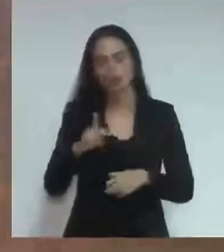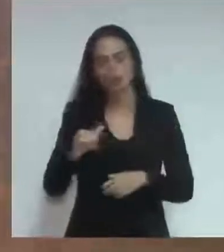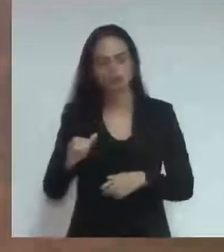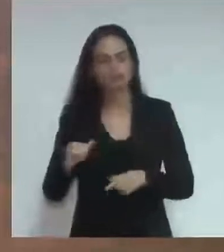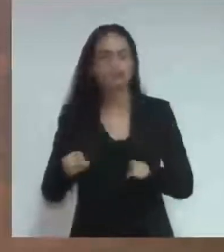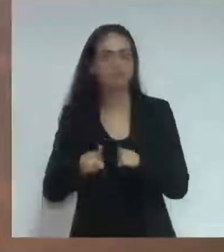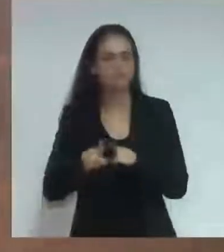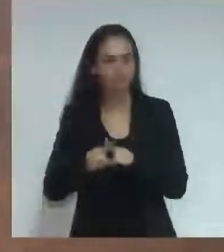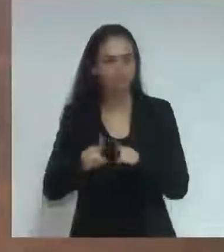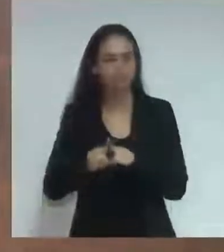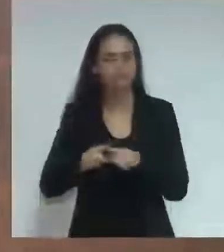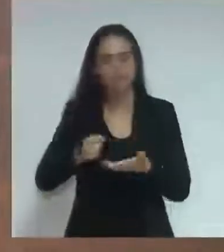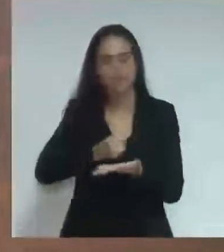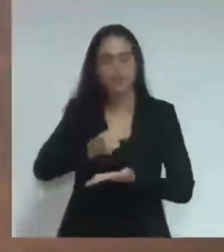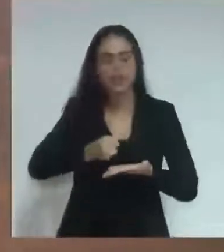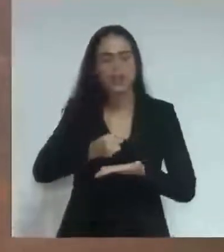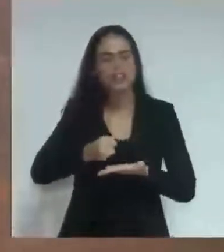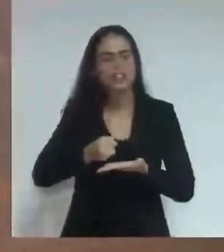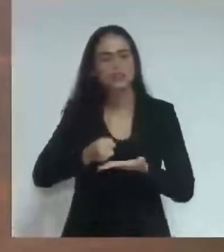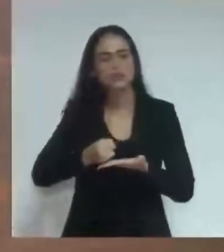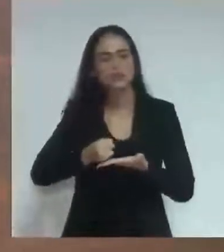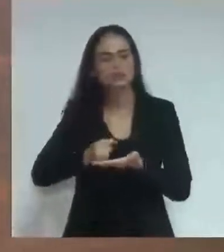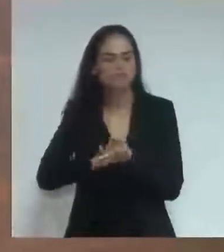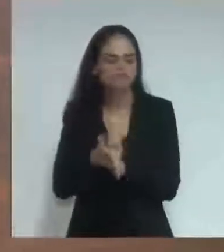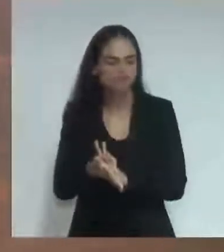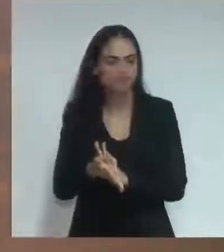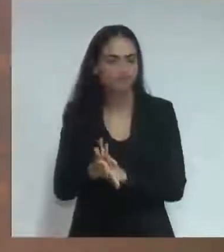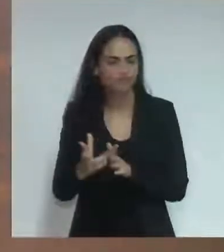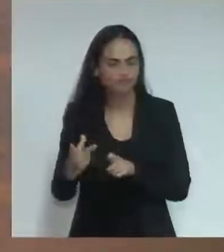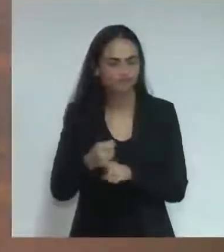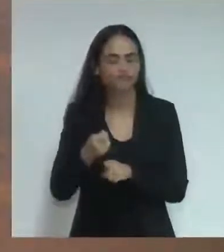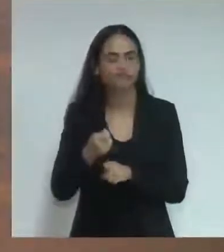medicamentos vencidos, teve várias